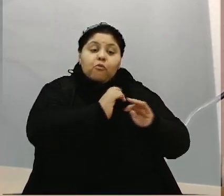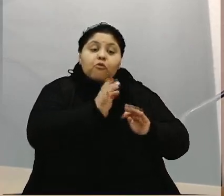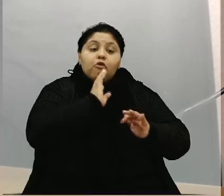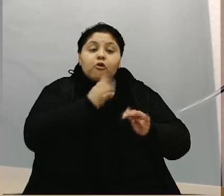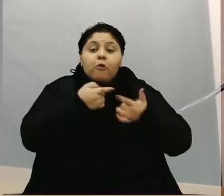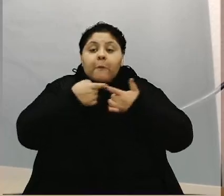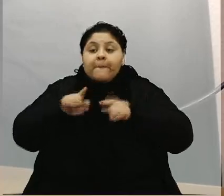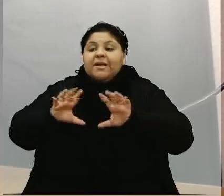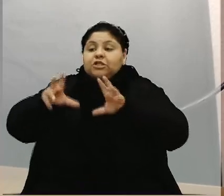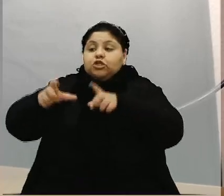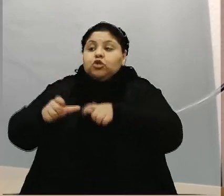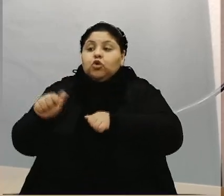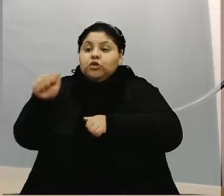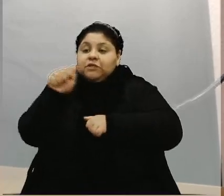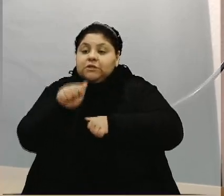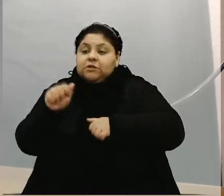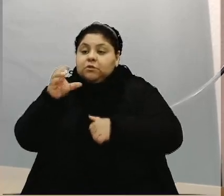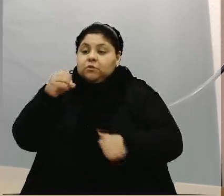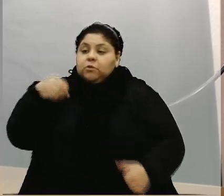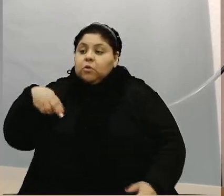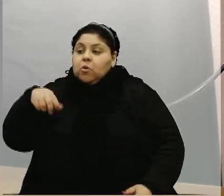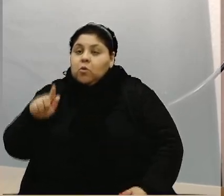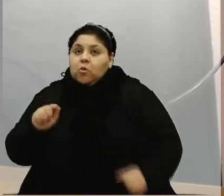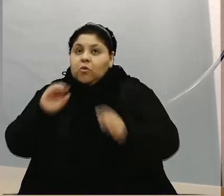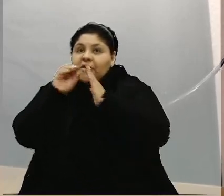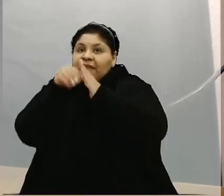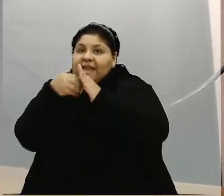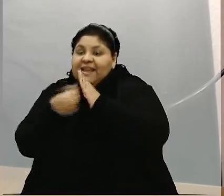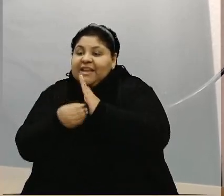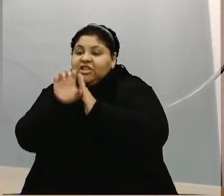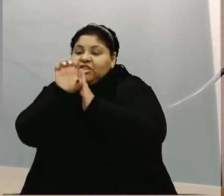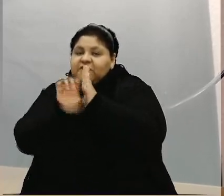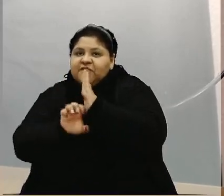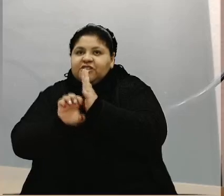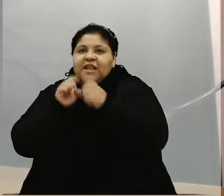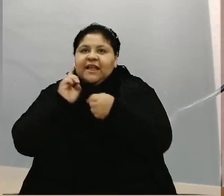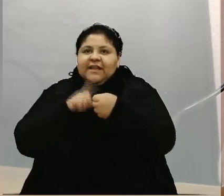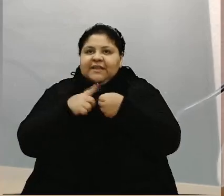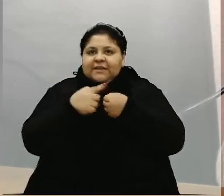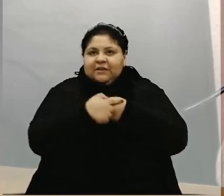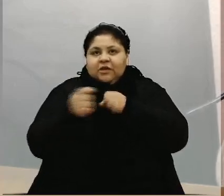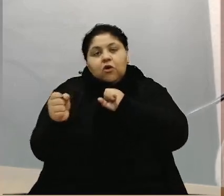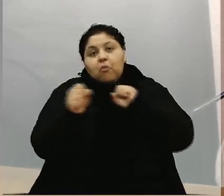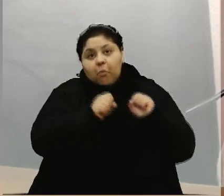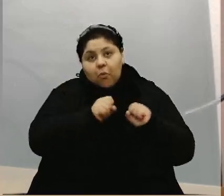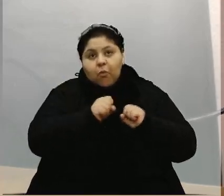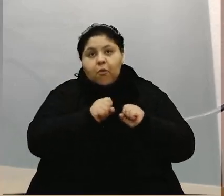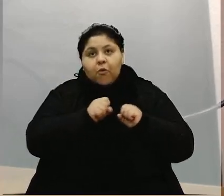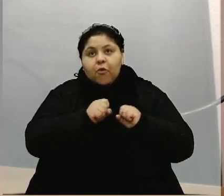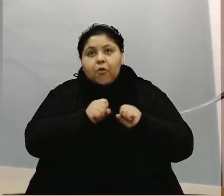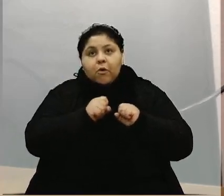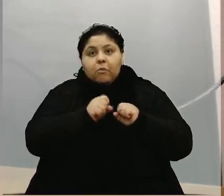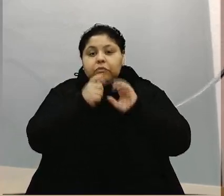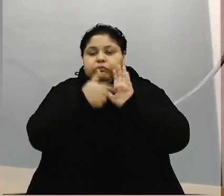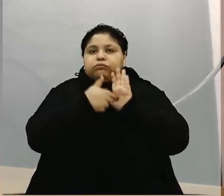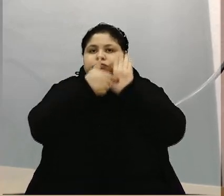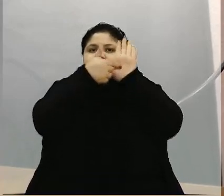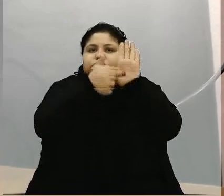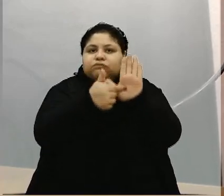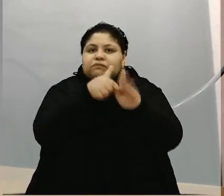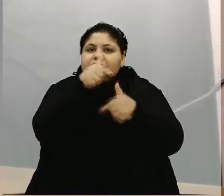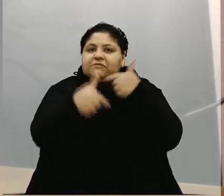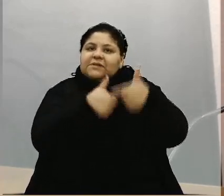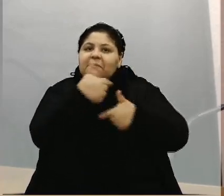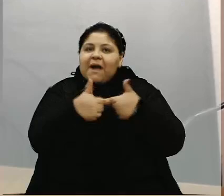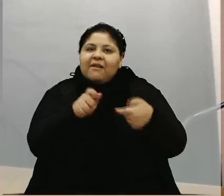as associações, ONGs e igrejas cristãs evangélicas na nossa cidade possam ter a visibilidade do trabalho que eles